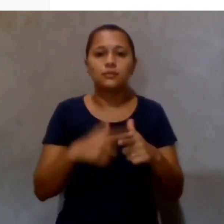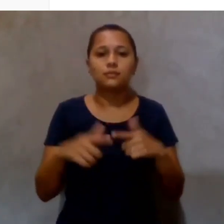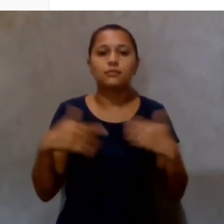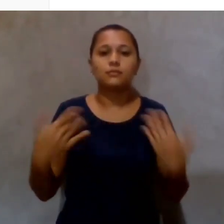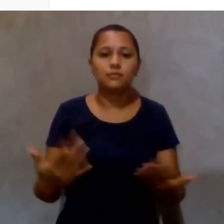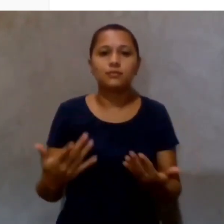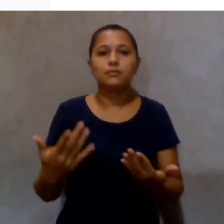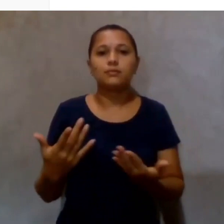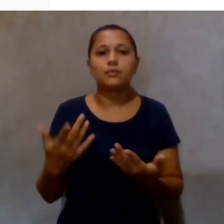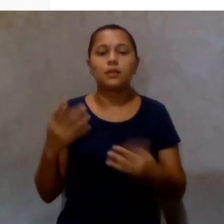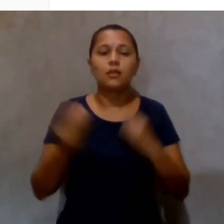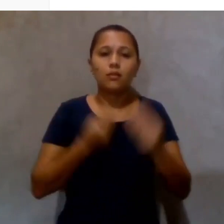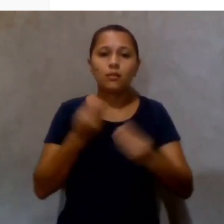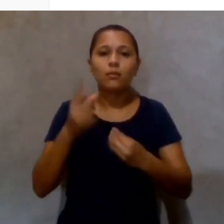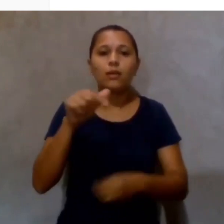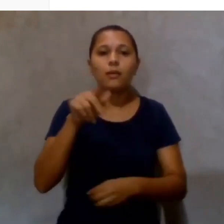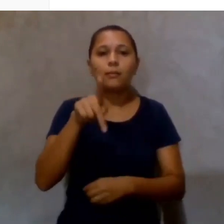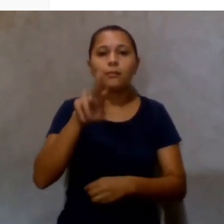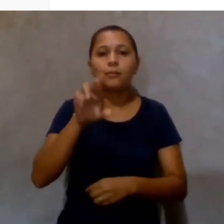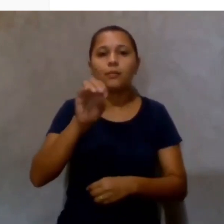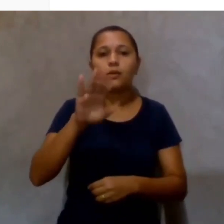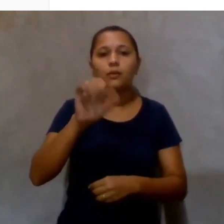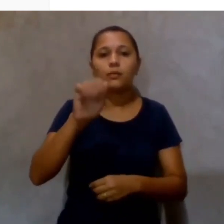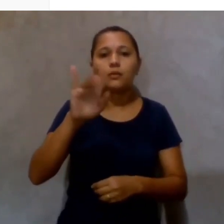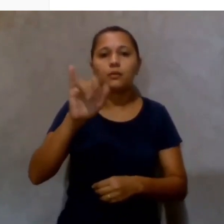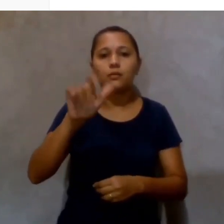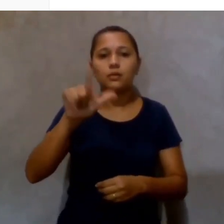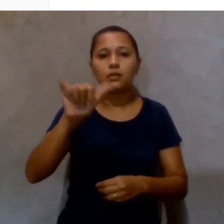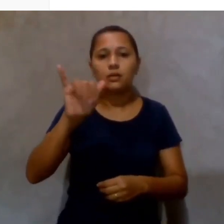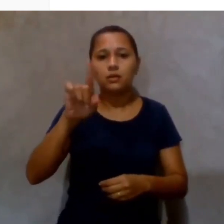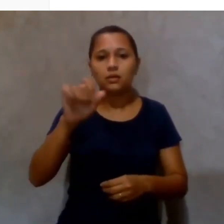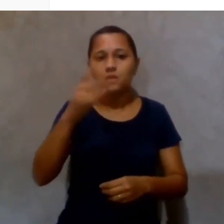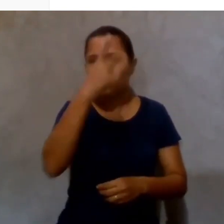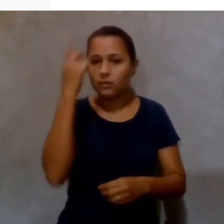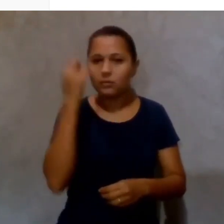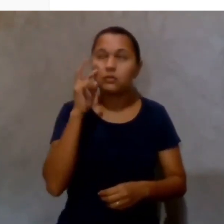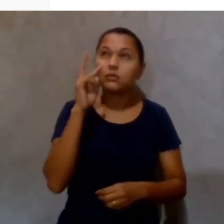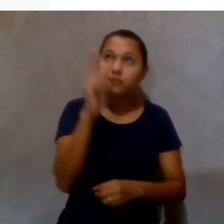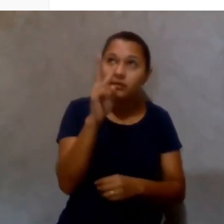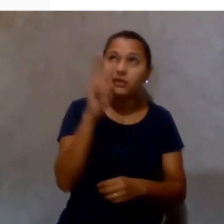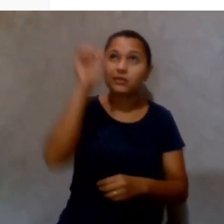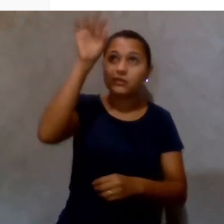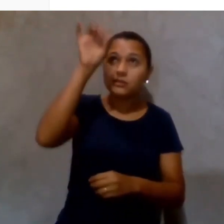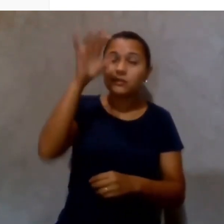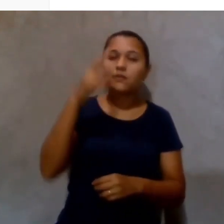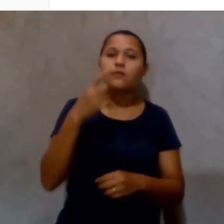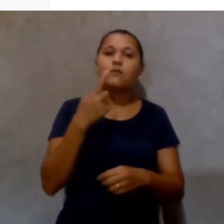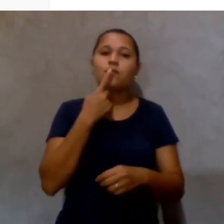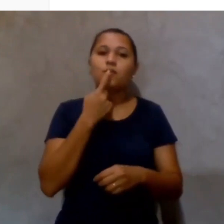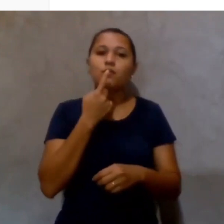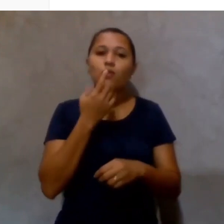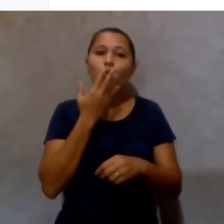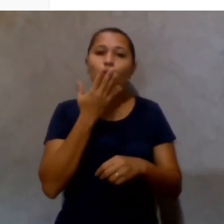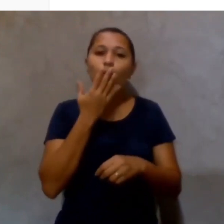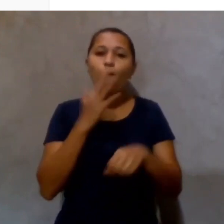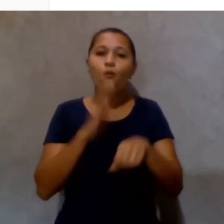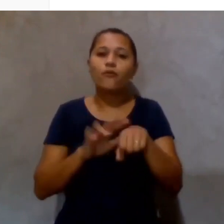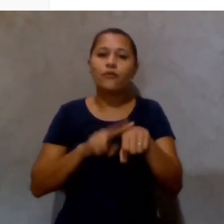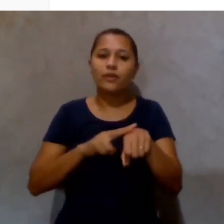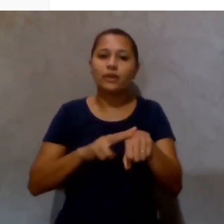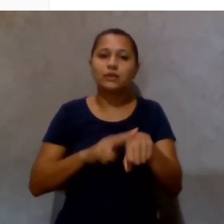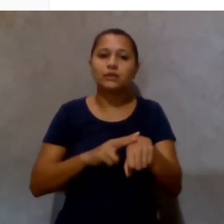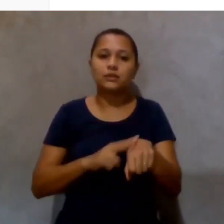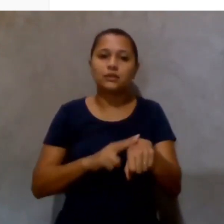a probabilidade de uma pessoa observar exatamente um sinal na cor verde. Vamos passar agora